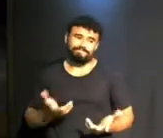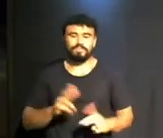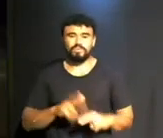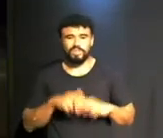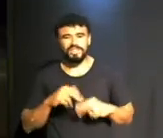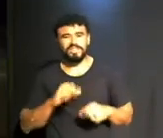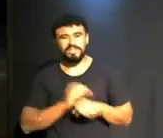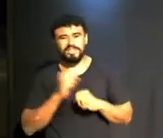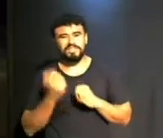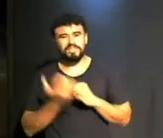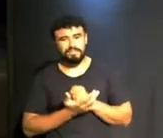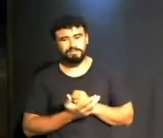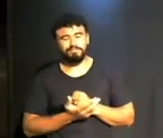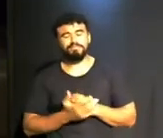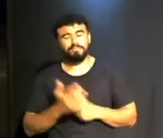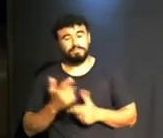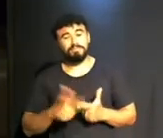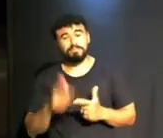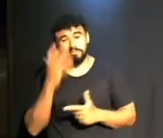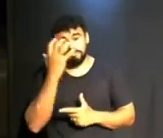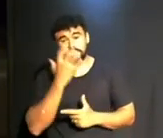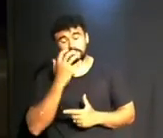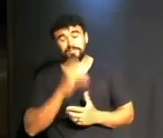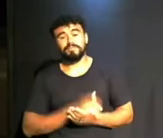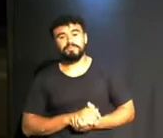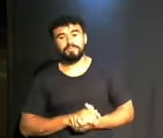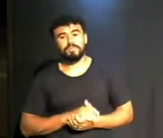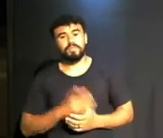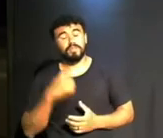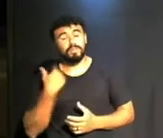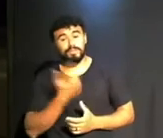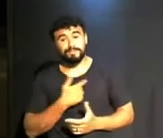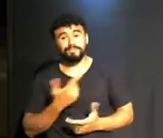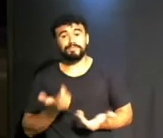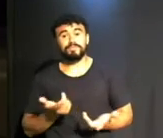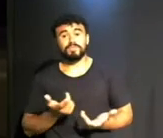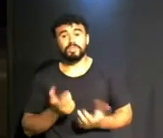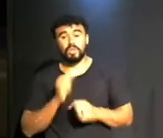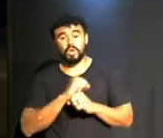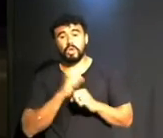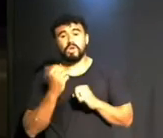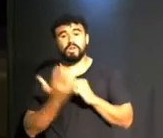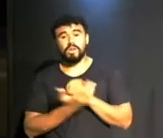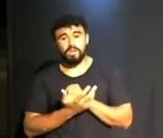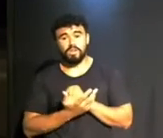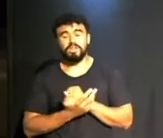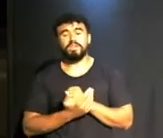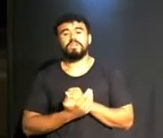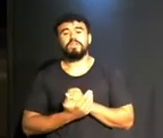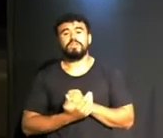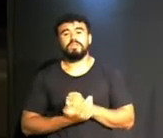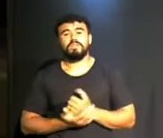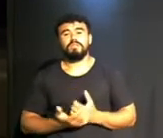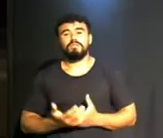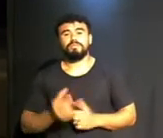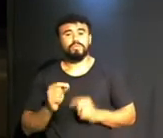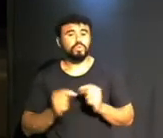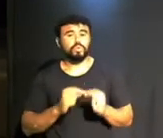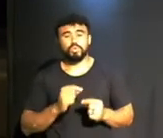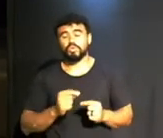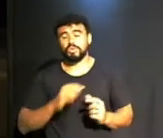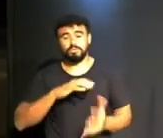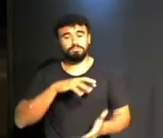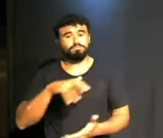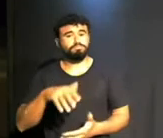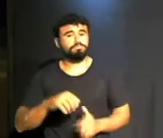a situação está caótica nós vemos aí essa convive-se se alastrando pelo